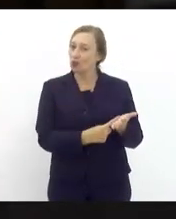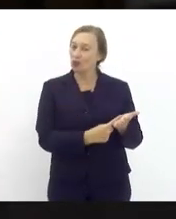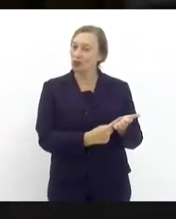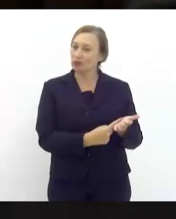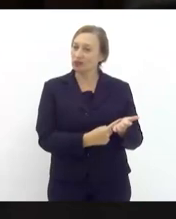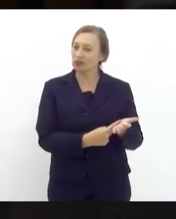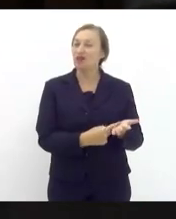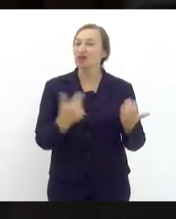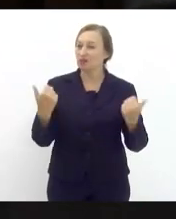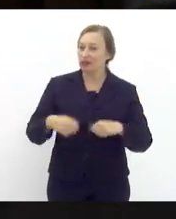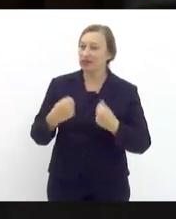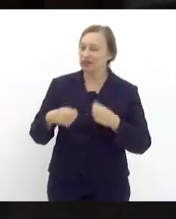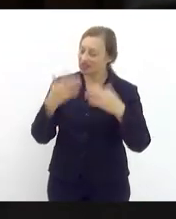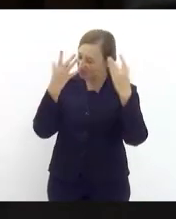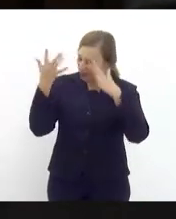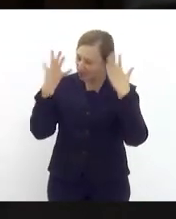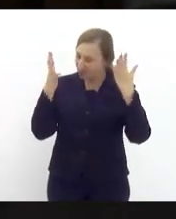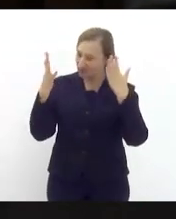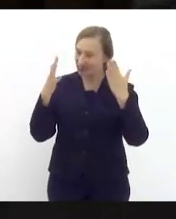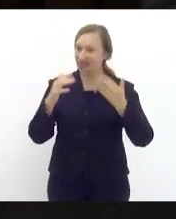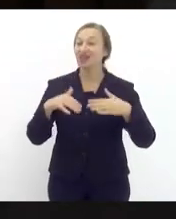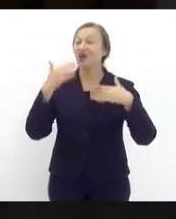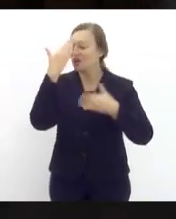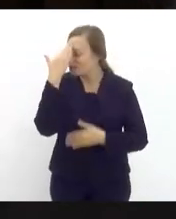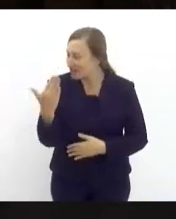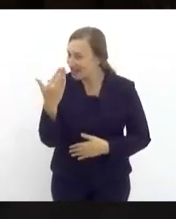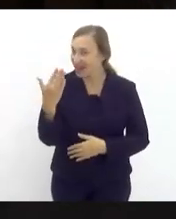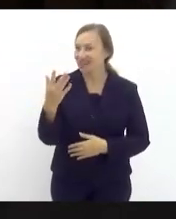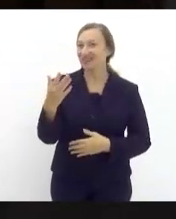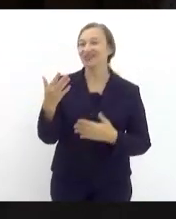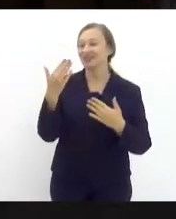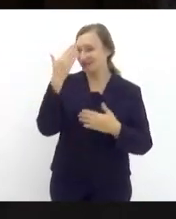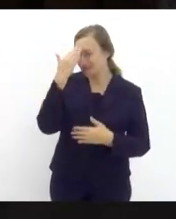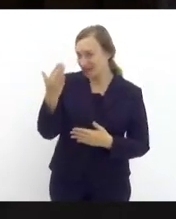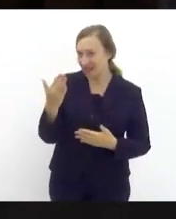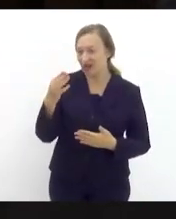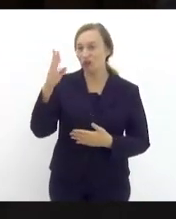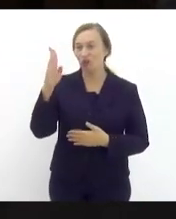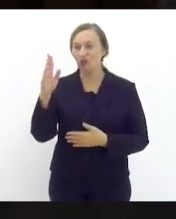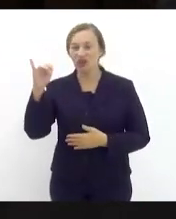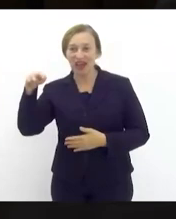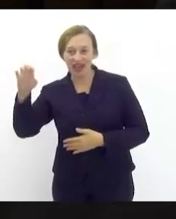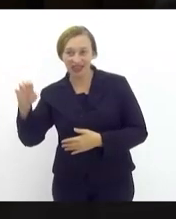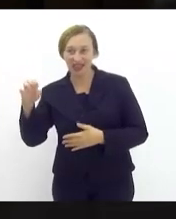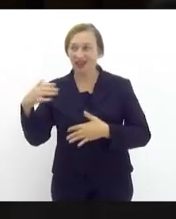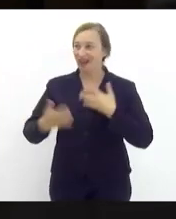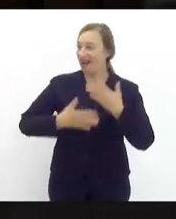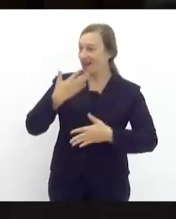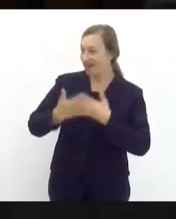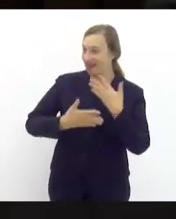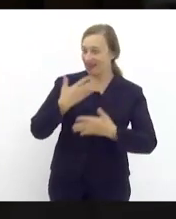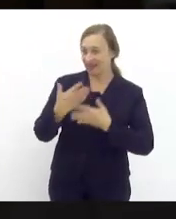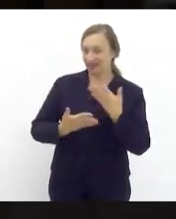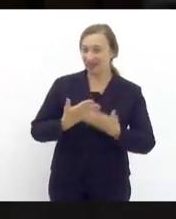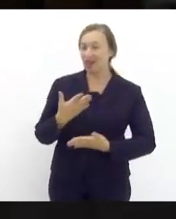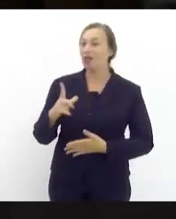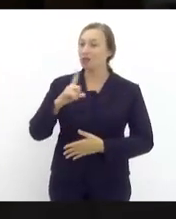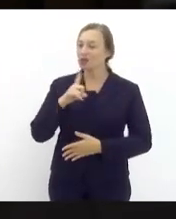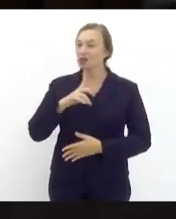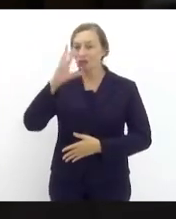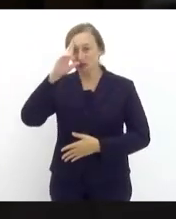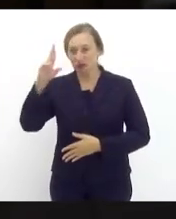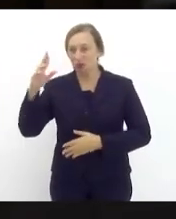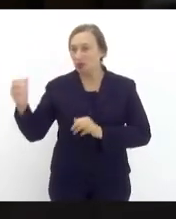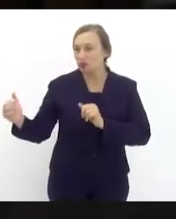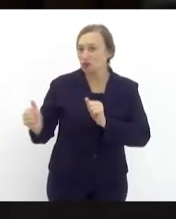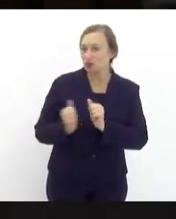precisa ser aplaudido Muito obrigado gratidão ao Nale enubrece muito por ter o senhor